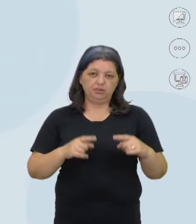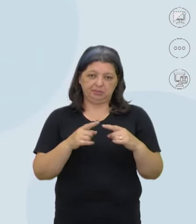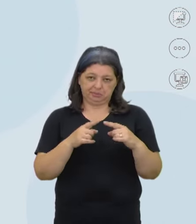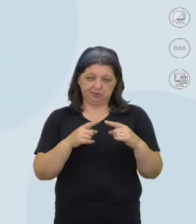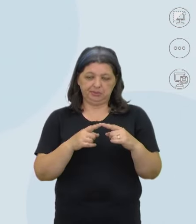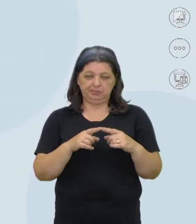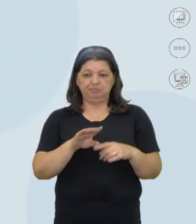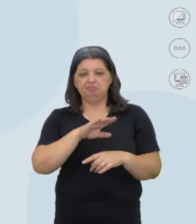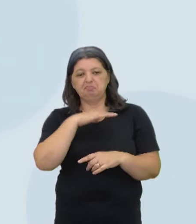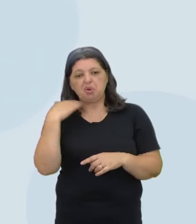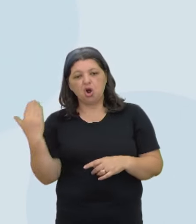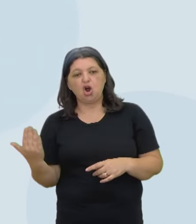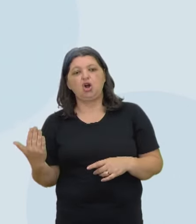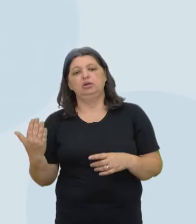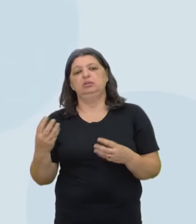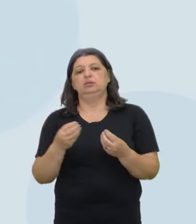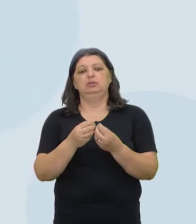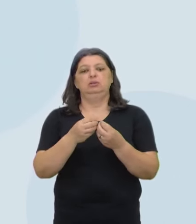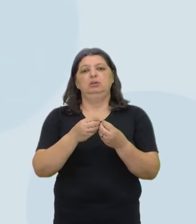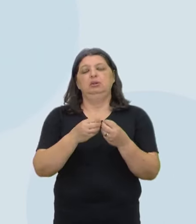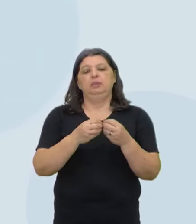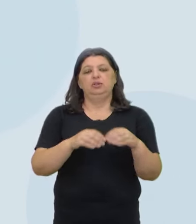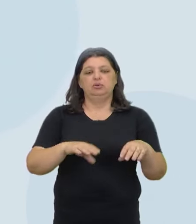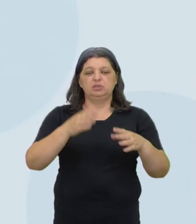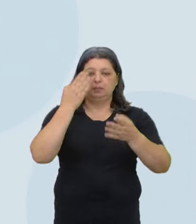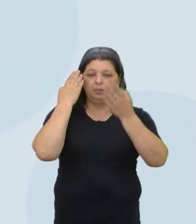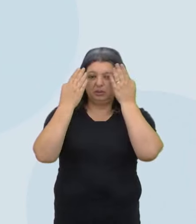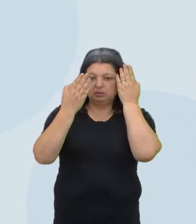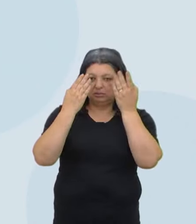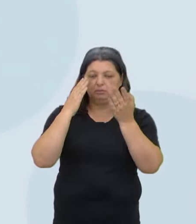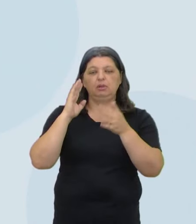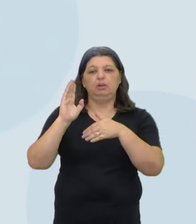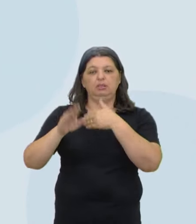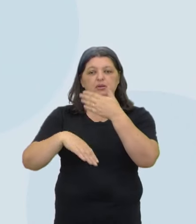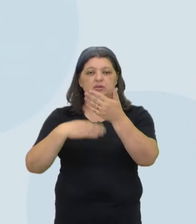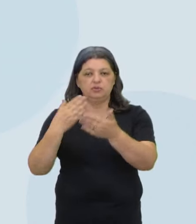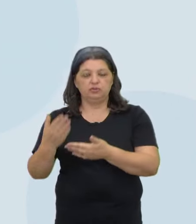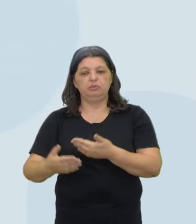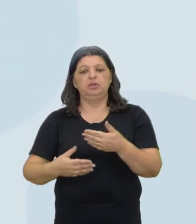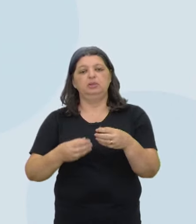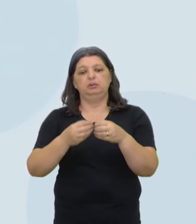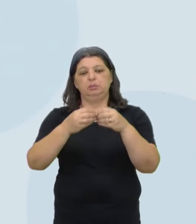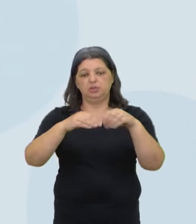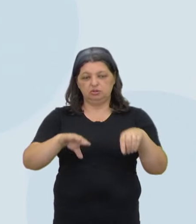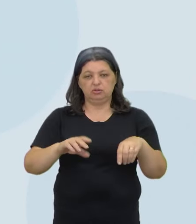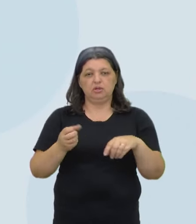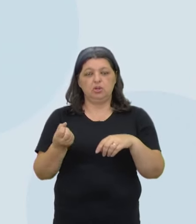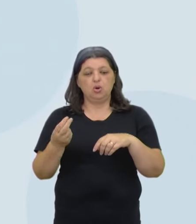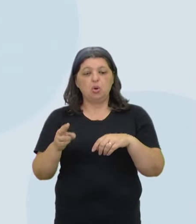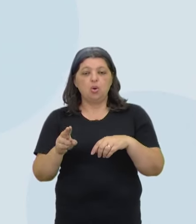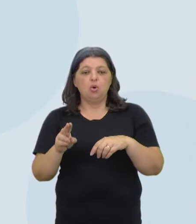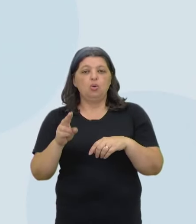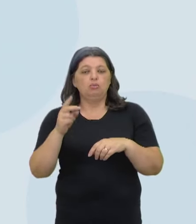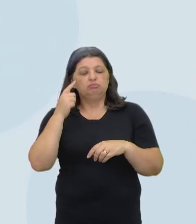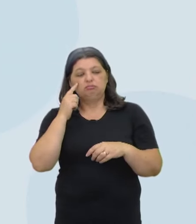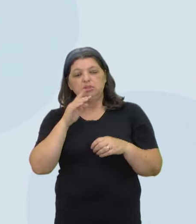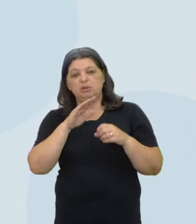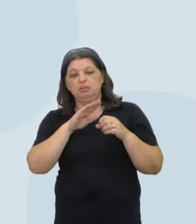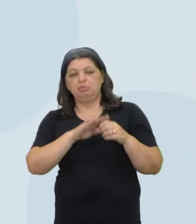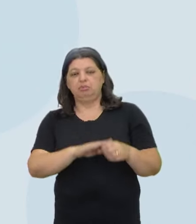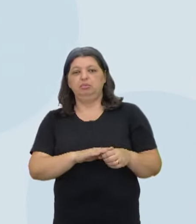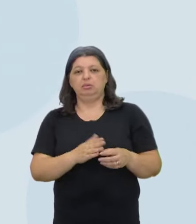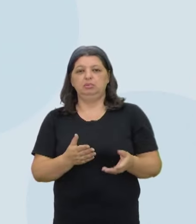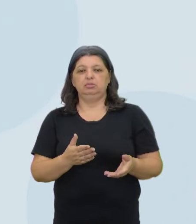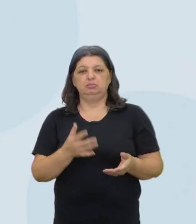né? Morte, dano psicológico, desenvolvimento prejudicado ou privação. Então, já daí a gente